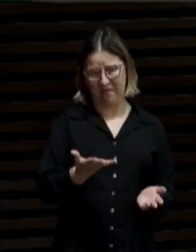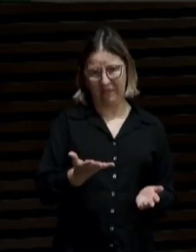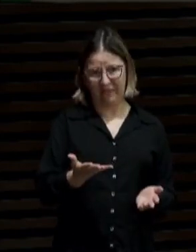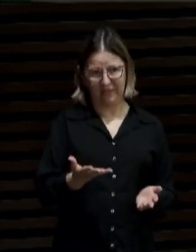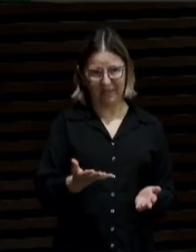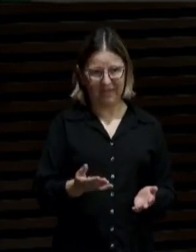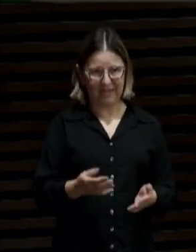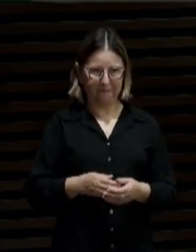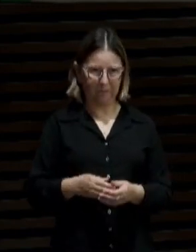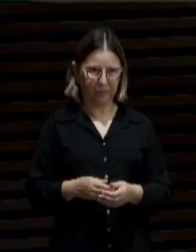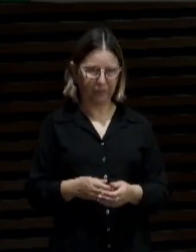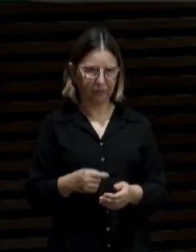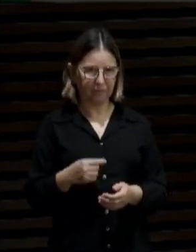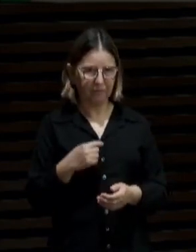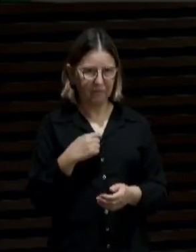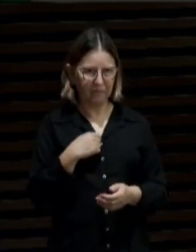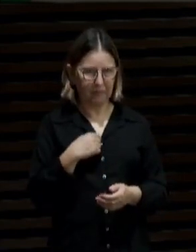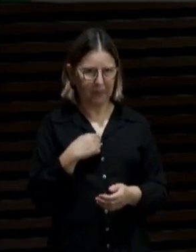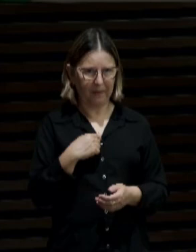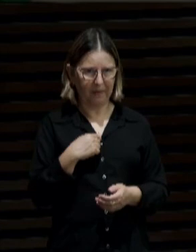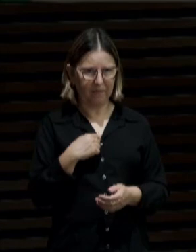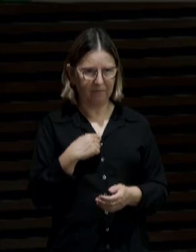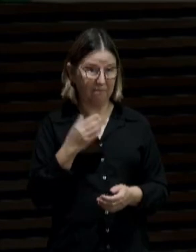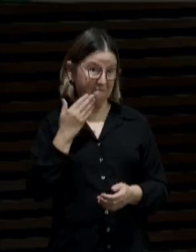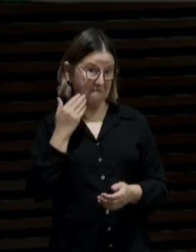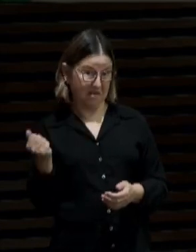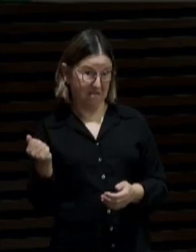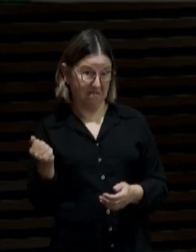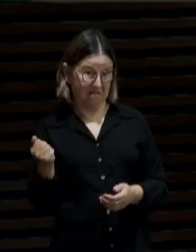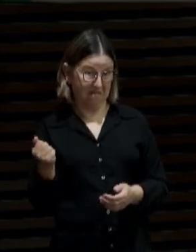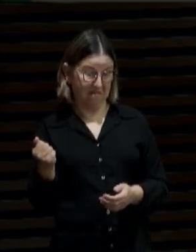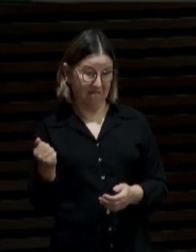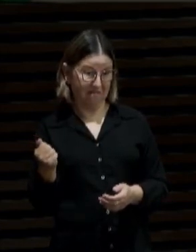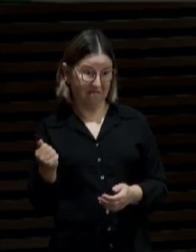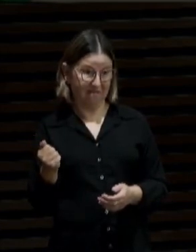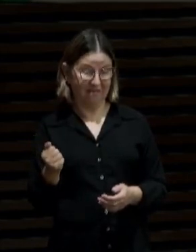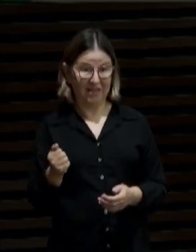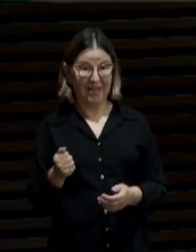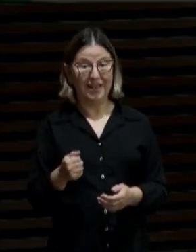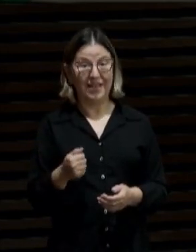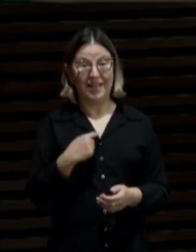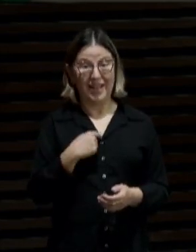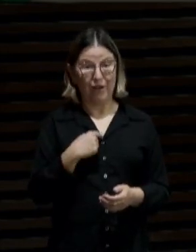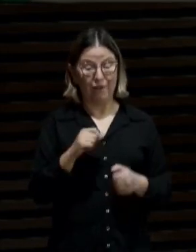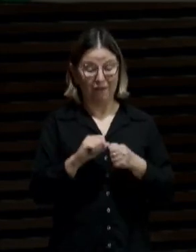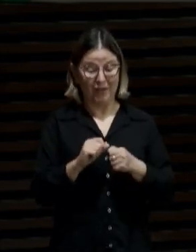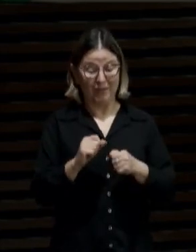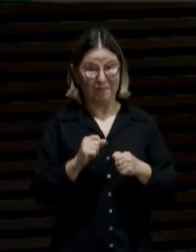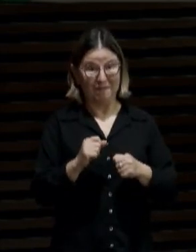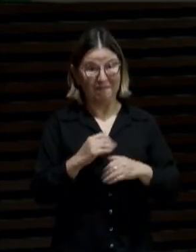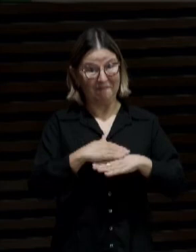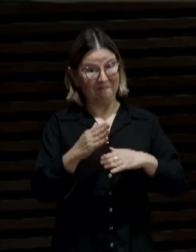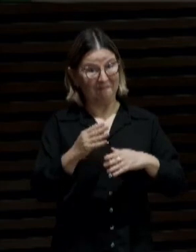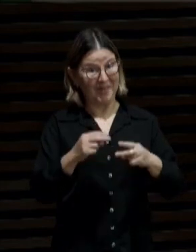E eu sou mais bom, né, do que eu sou ruim. Né? Eu tenho mais coisas boas do que coisas